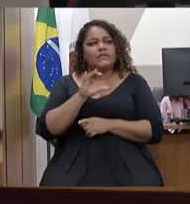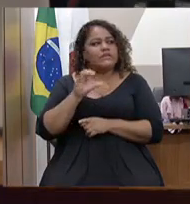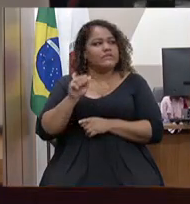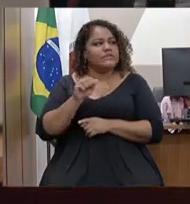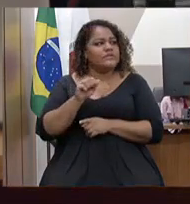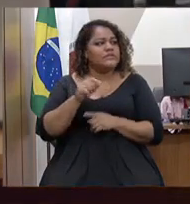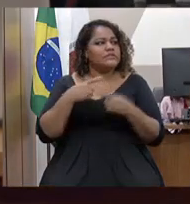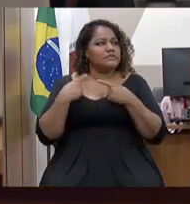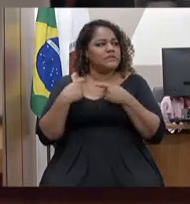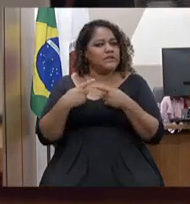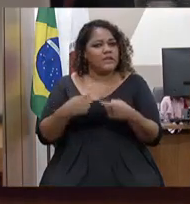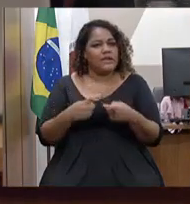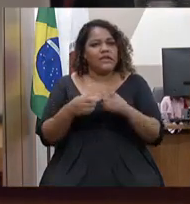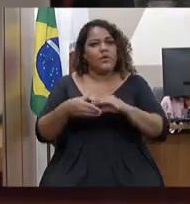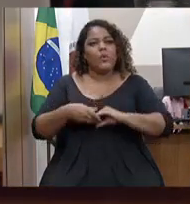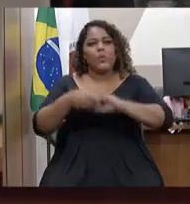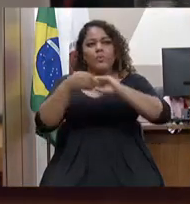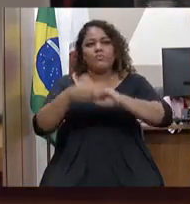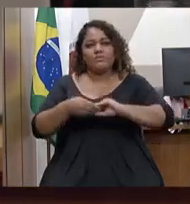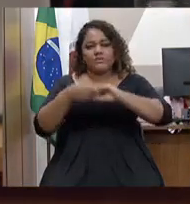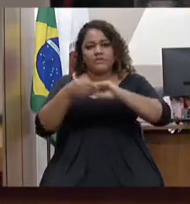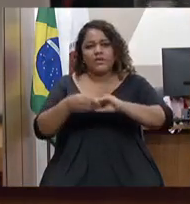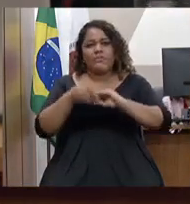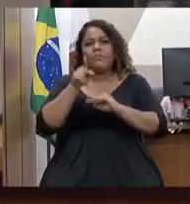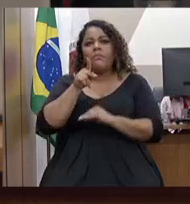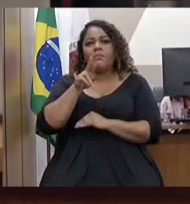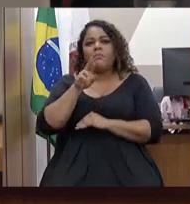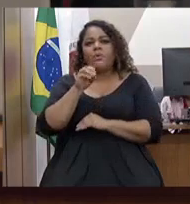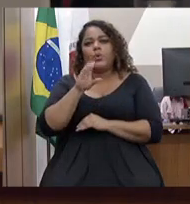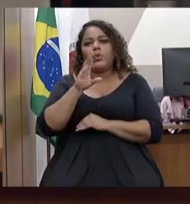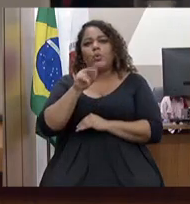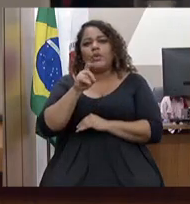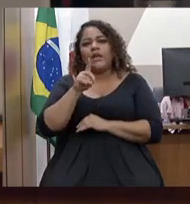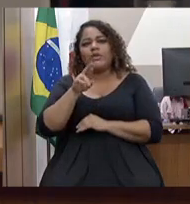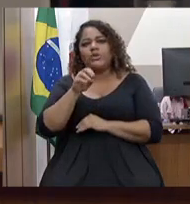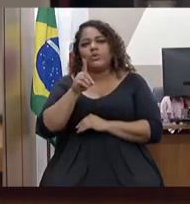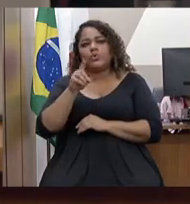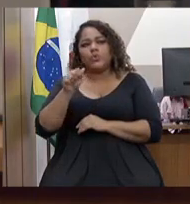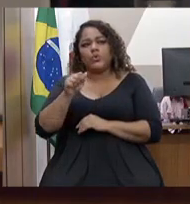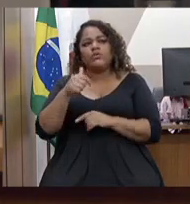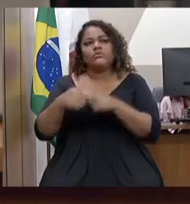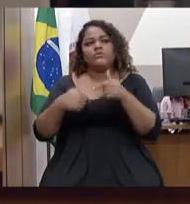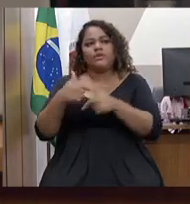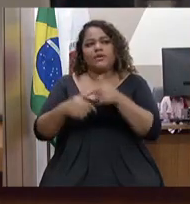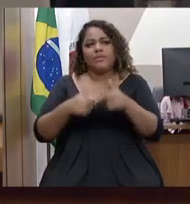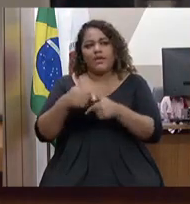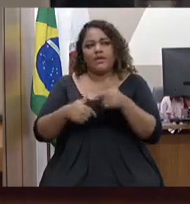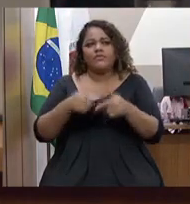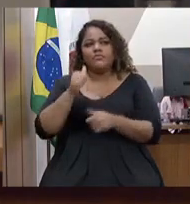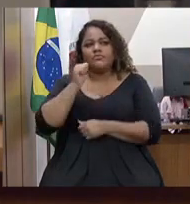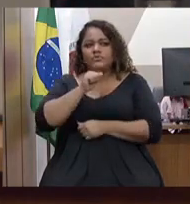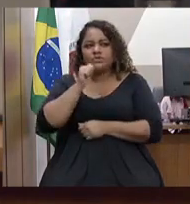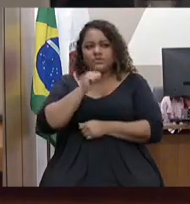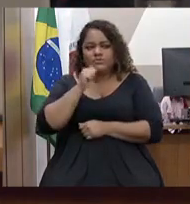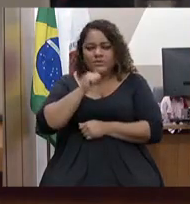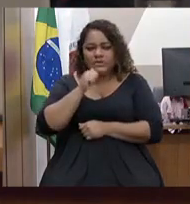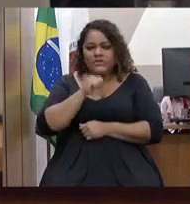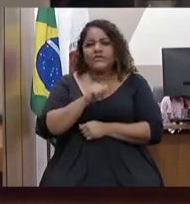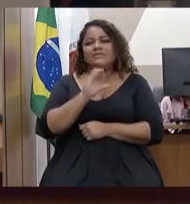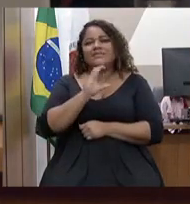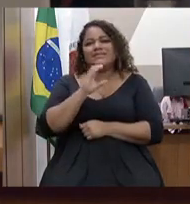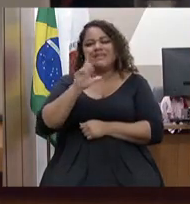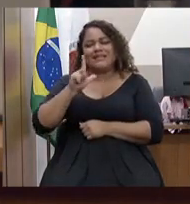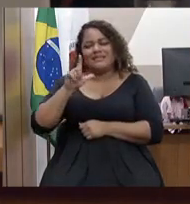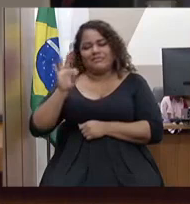né saudar procuradora do trabalho Melina Marques da Nova Central Valéria da CTB Carlos